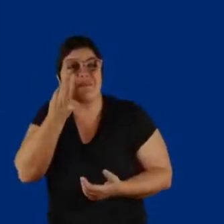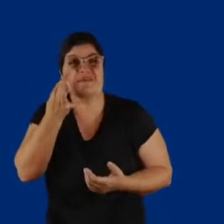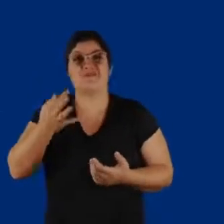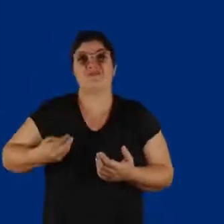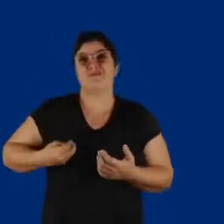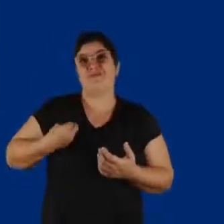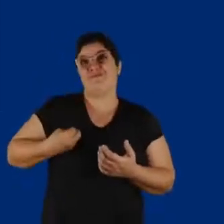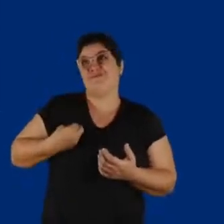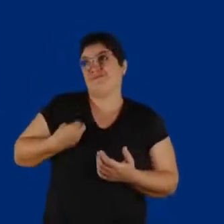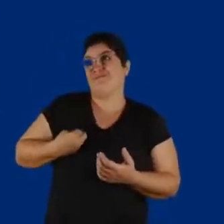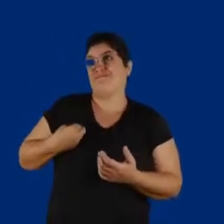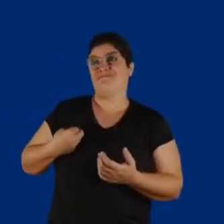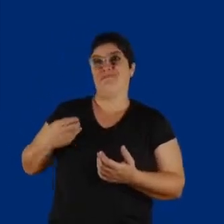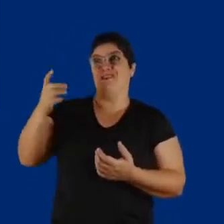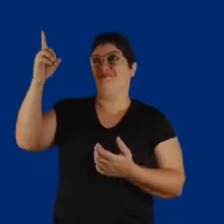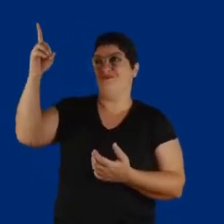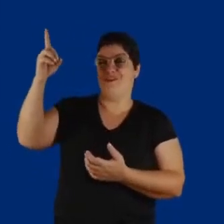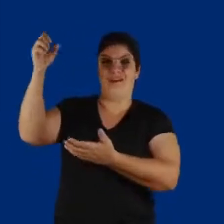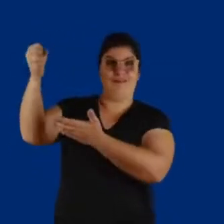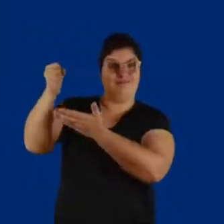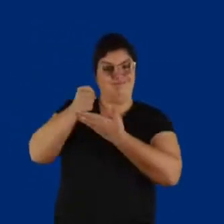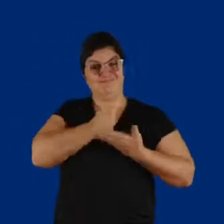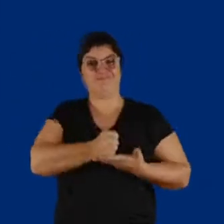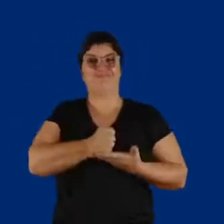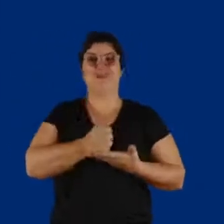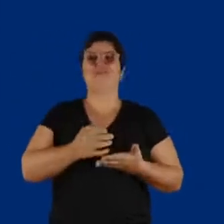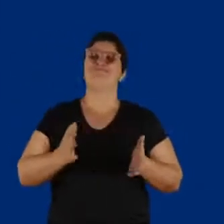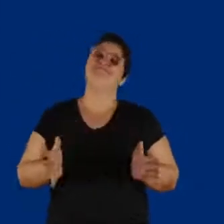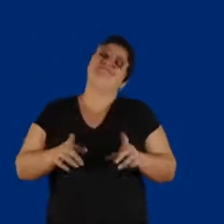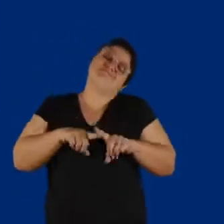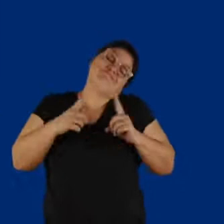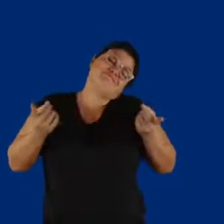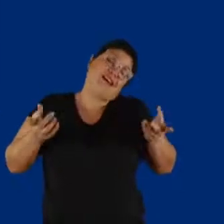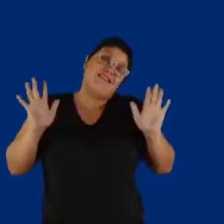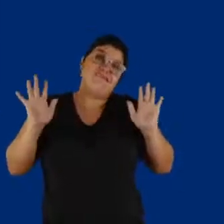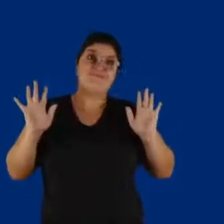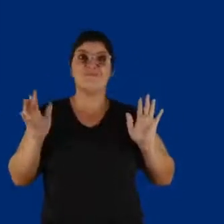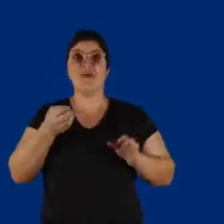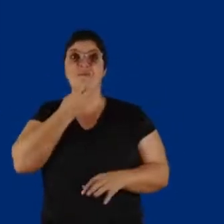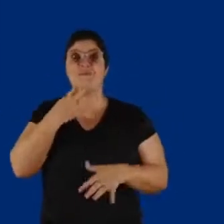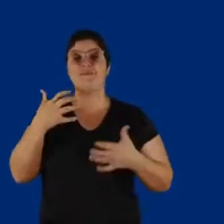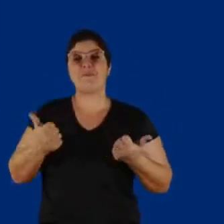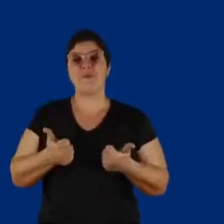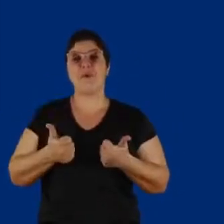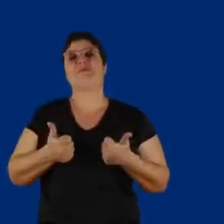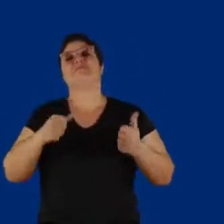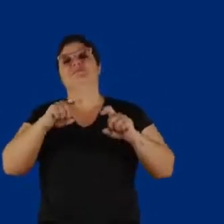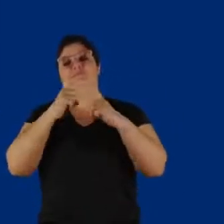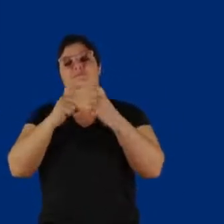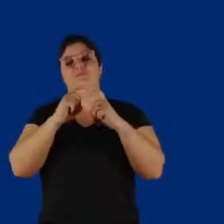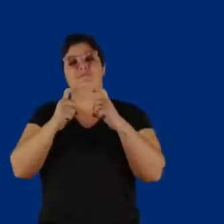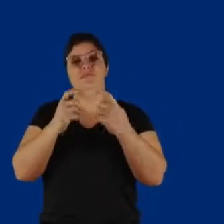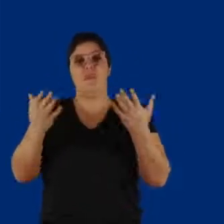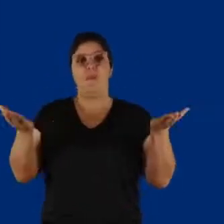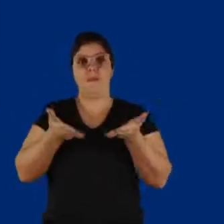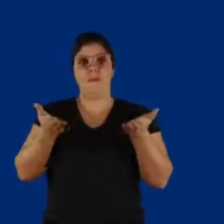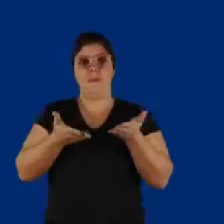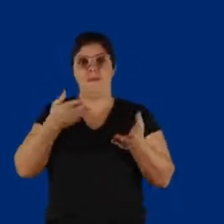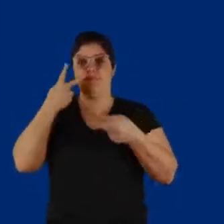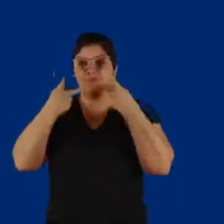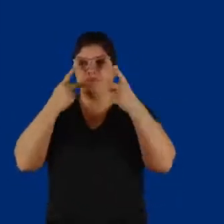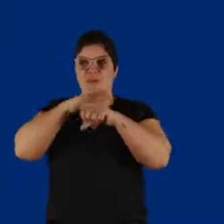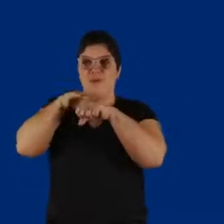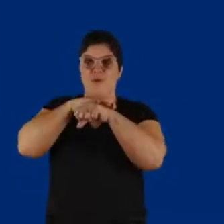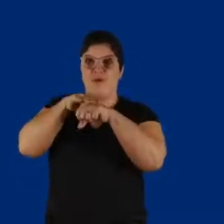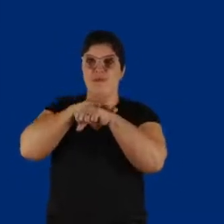ao vivo, mas já é uma grande coisa a gente poder se reunir em torno desse tema e ouvir a pessoa que é e ouvir